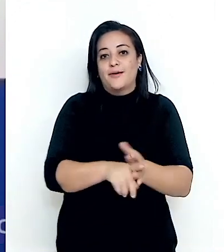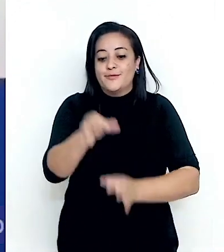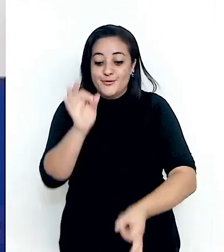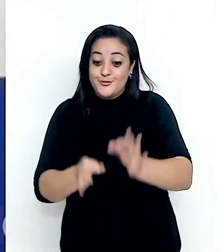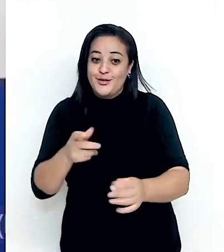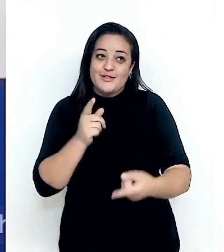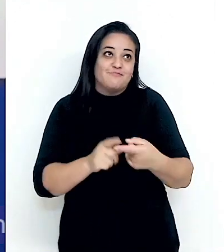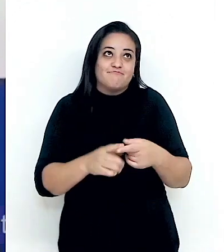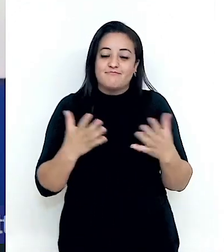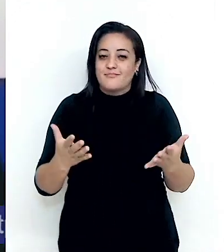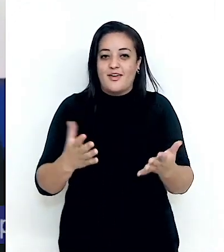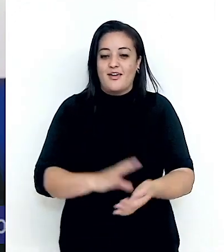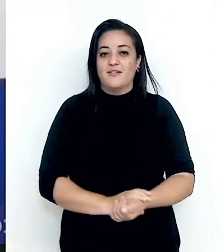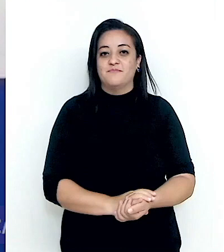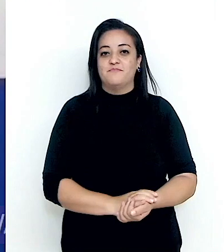porque